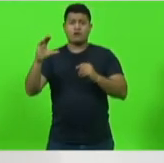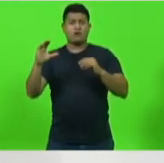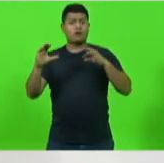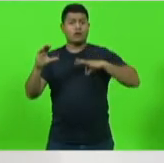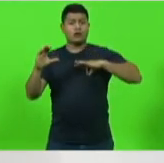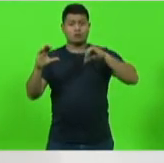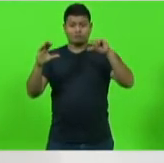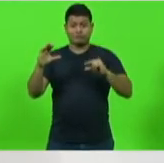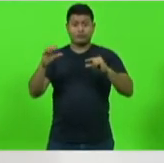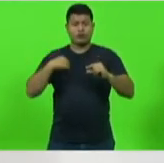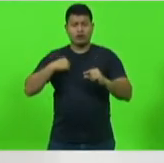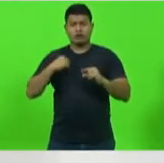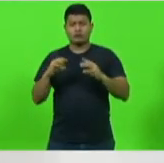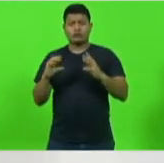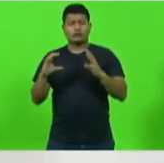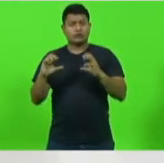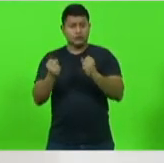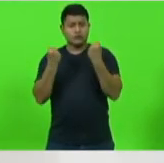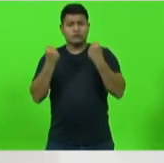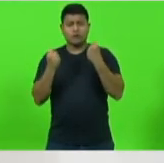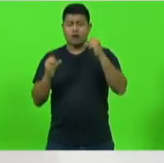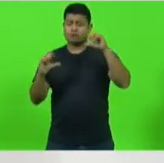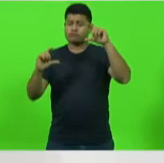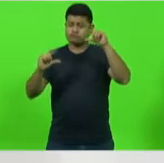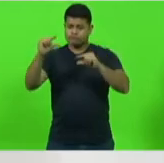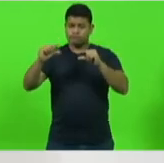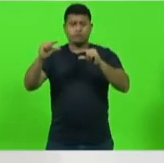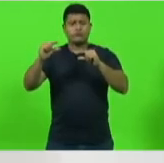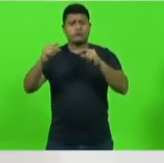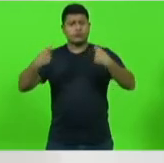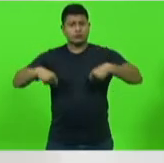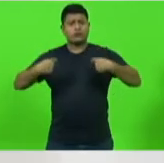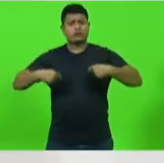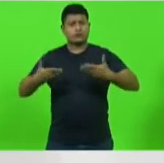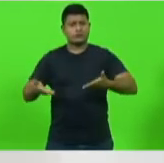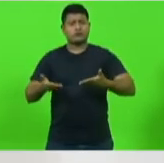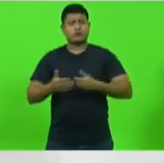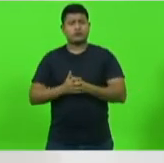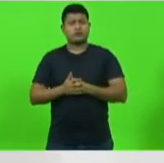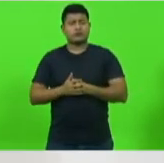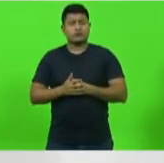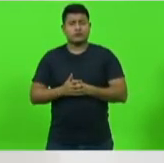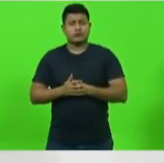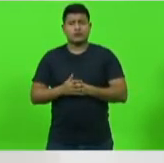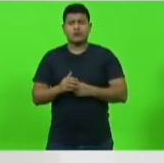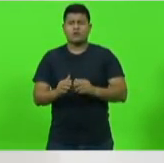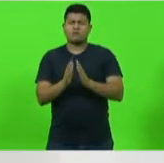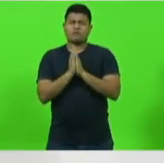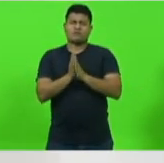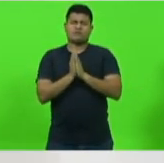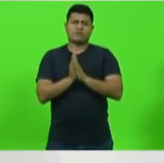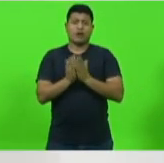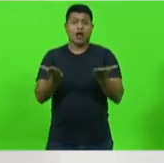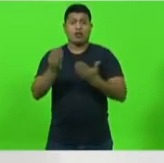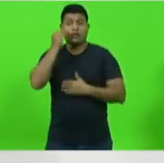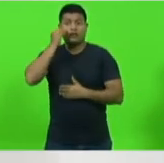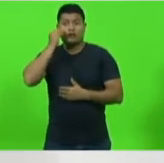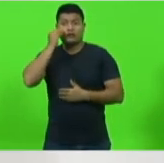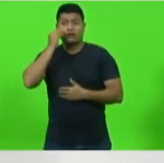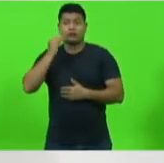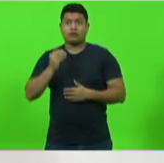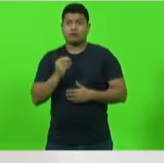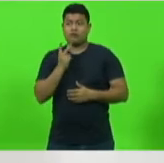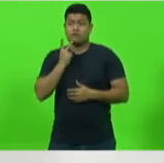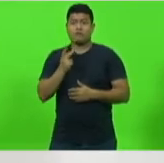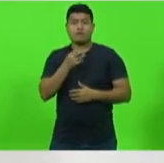Portanto, sou favorável ao reajuste linear. E, por favor, não vamos tentar aqui usar o argumento, não me parece